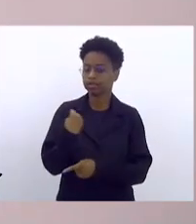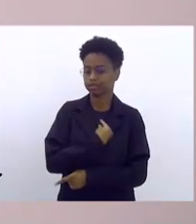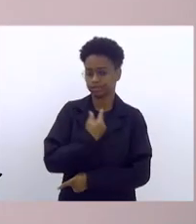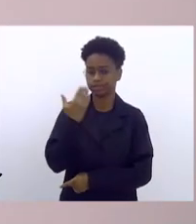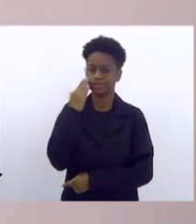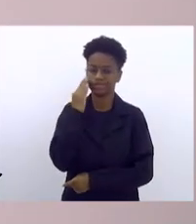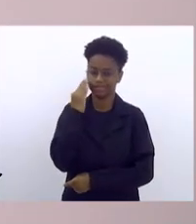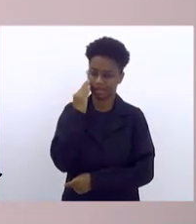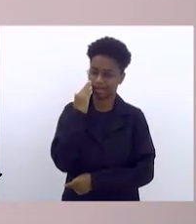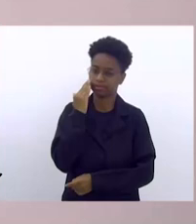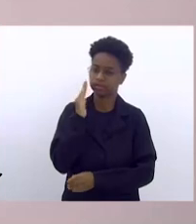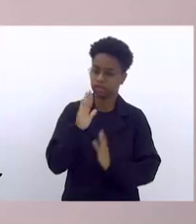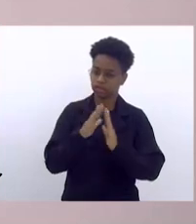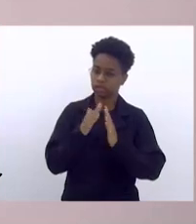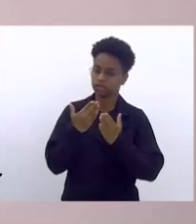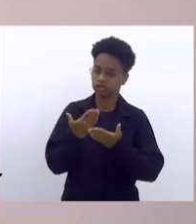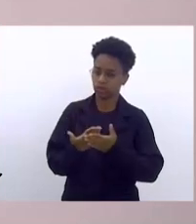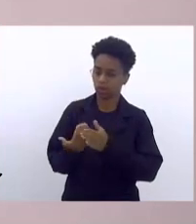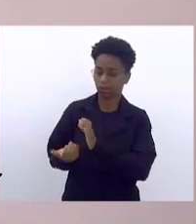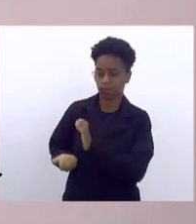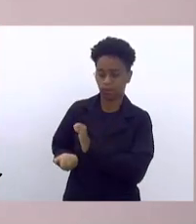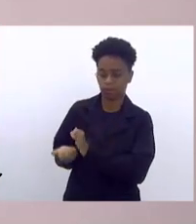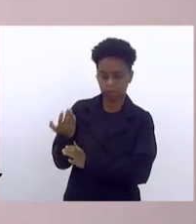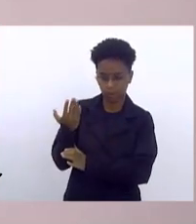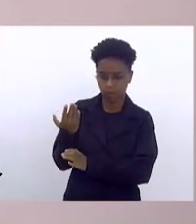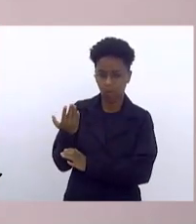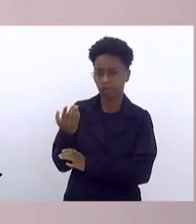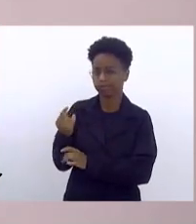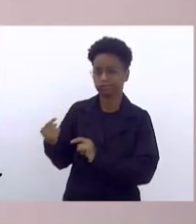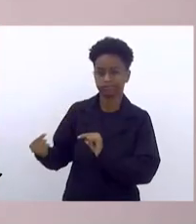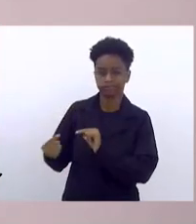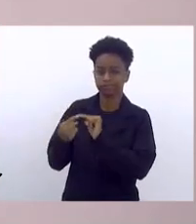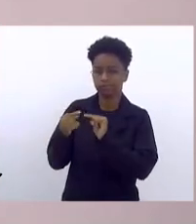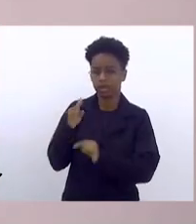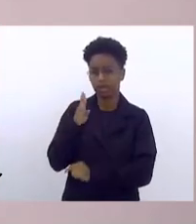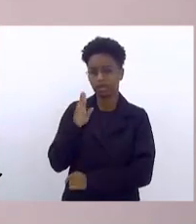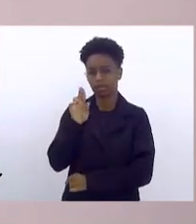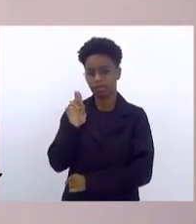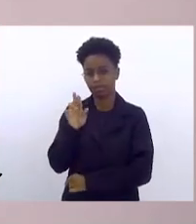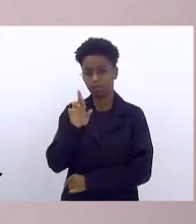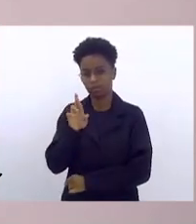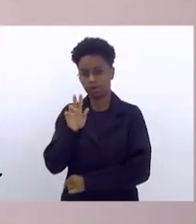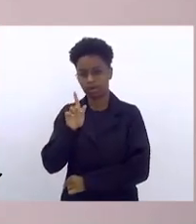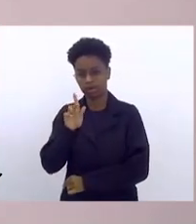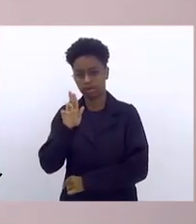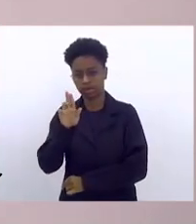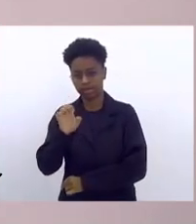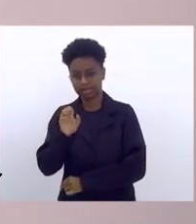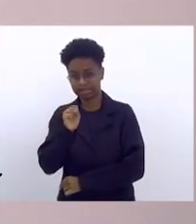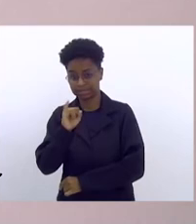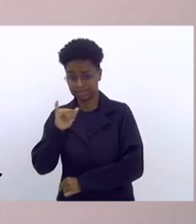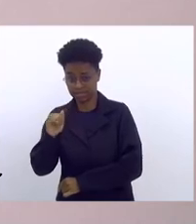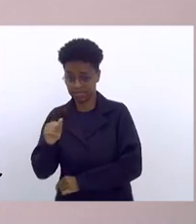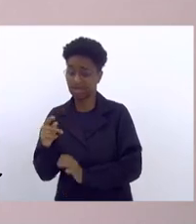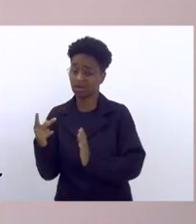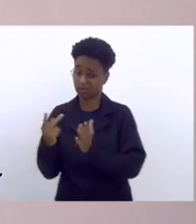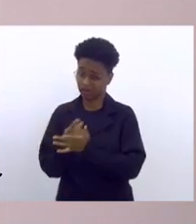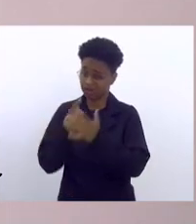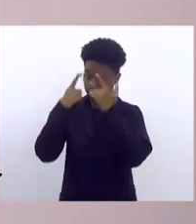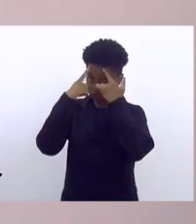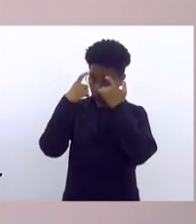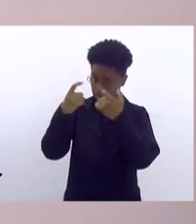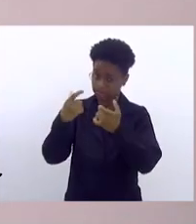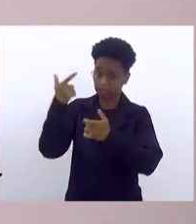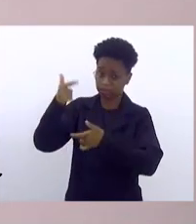desde a sua origem burguesa é um lugar de reprodução das violências que existem na